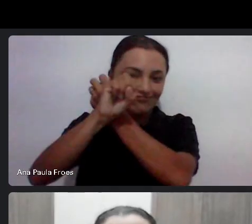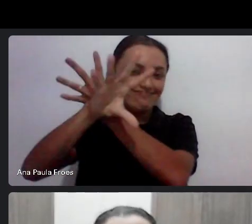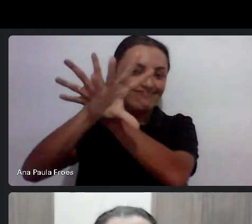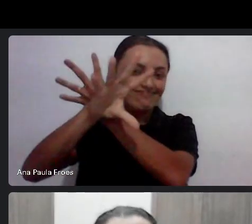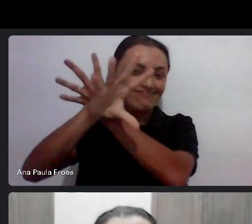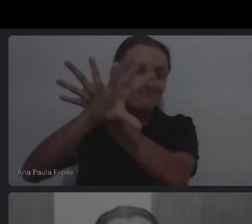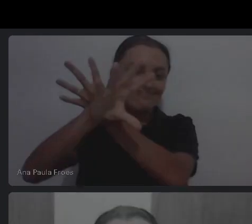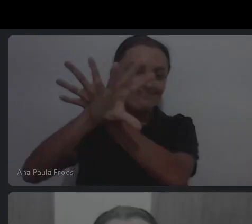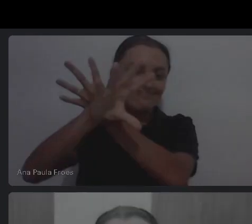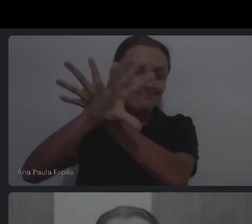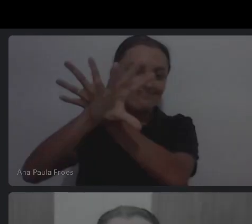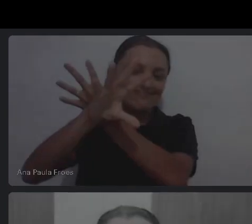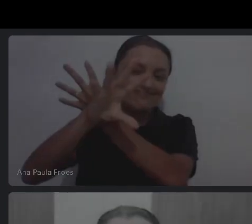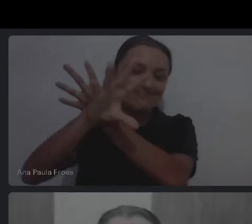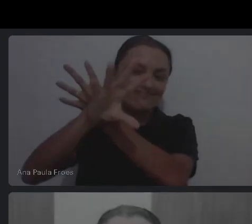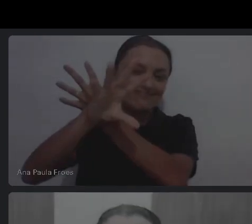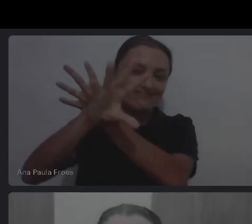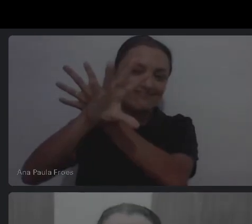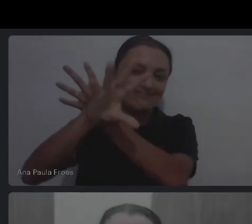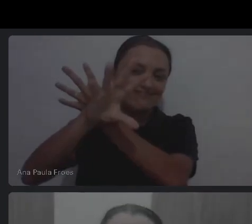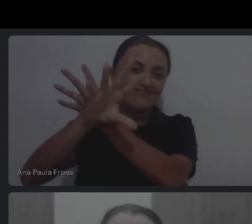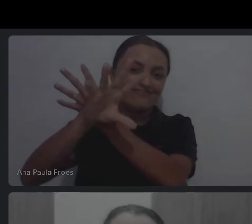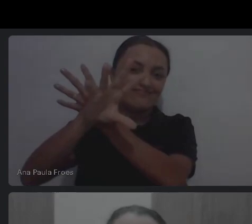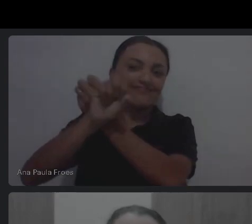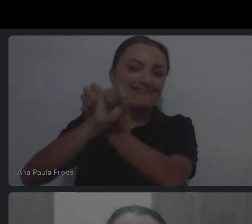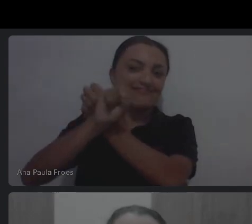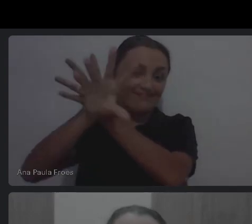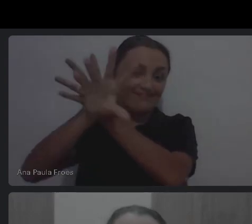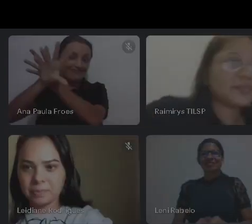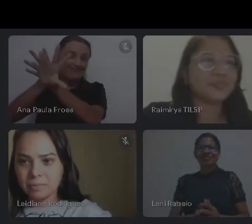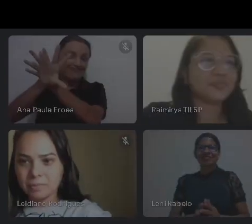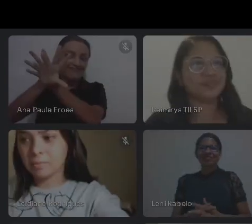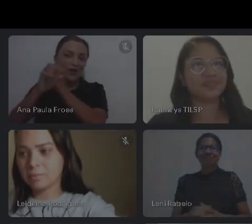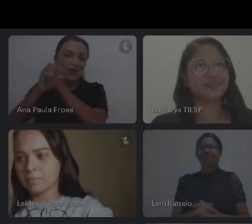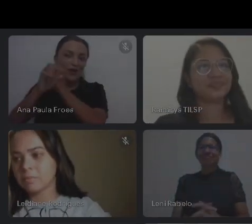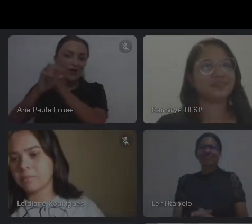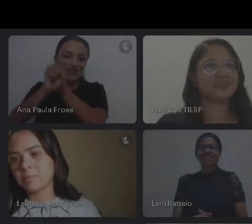aqui do chat, vou mexer no meu layout aqui.